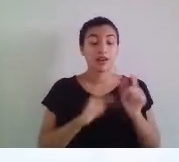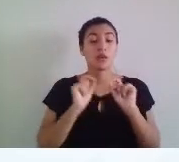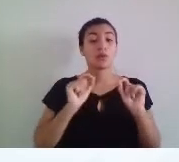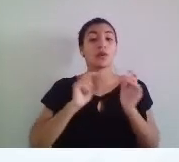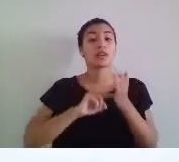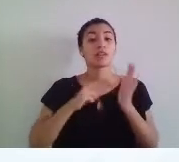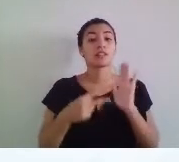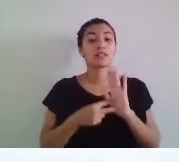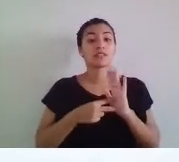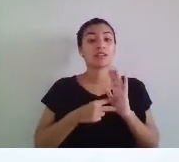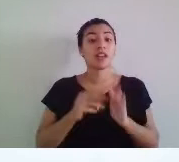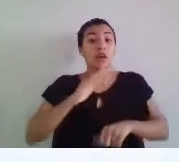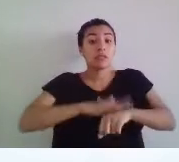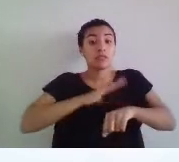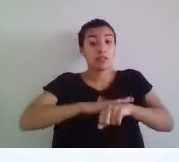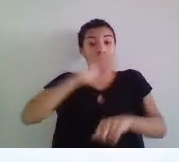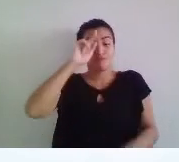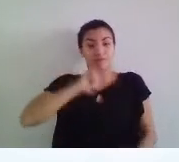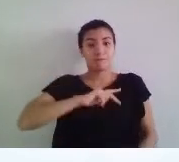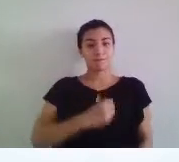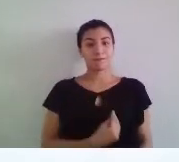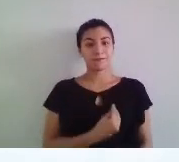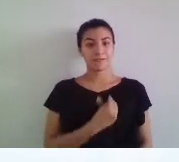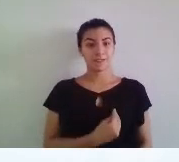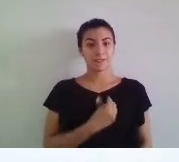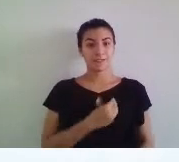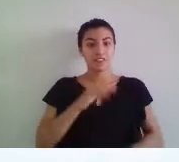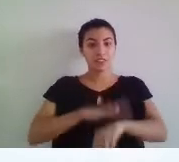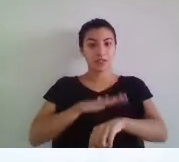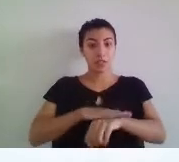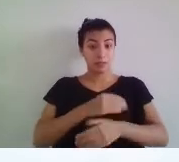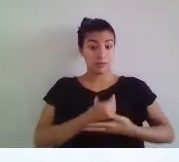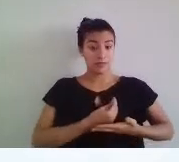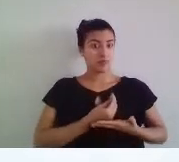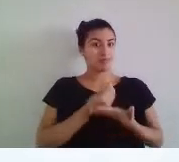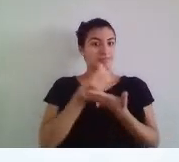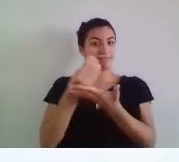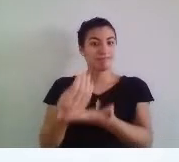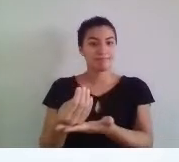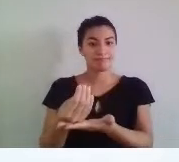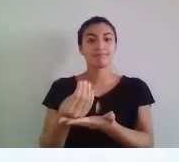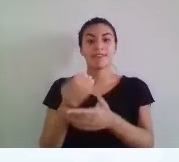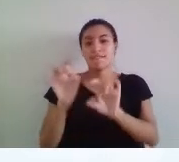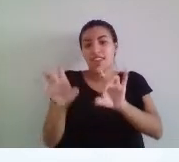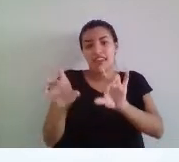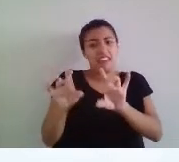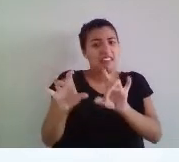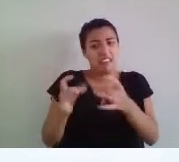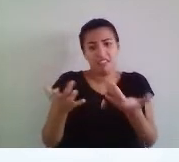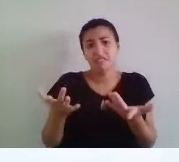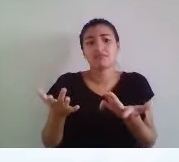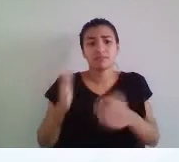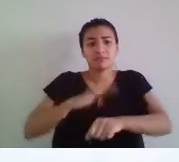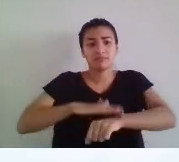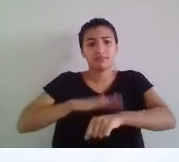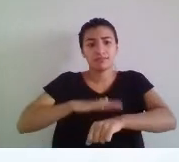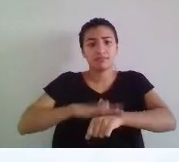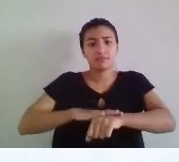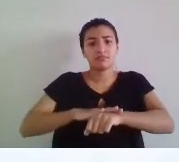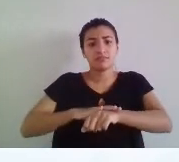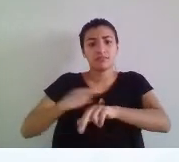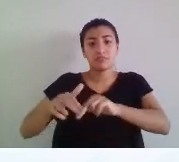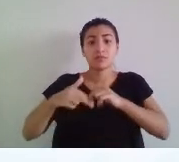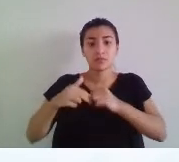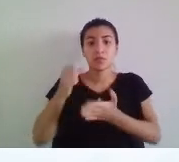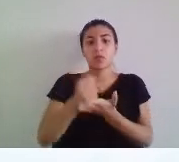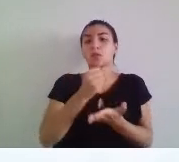nada menos do que um tempo de vida. É um tempo da vida da pessoa que é vendido, esse tempo, em decorrência do